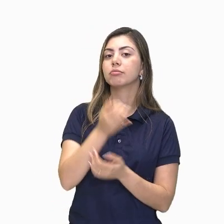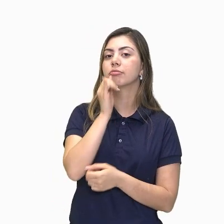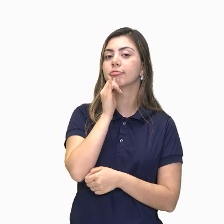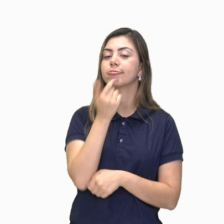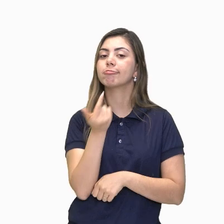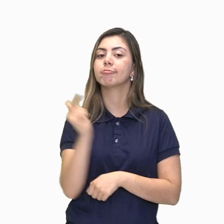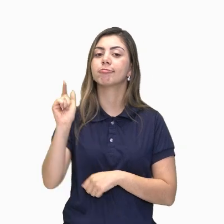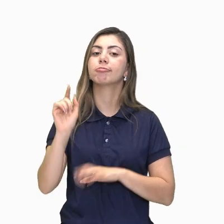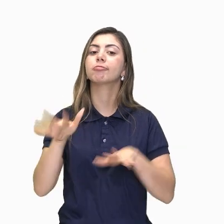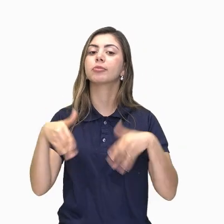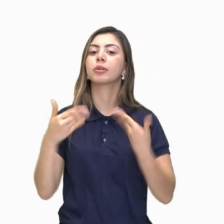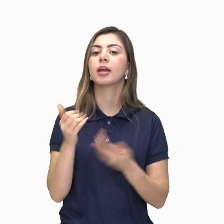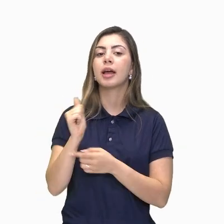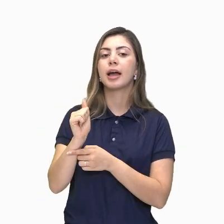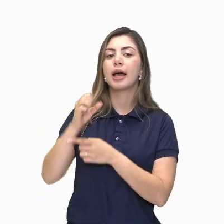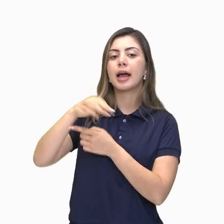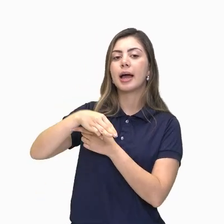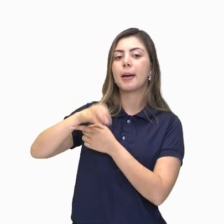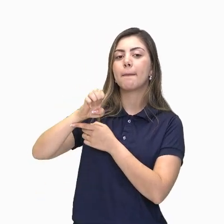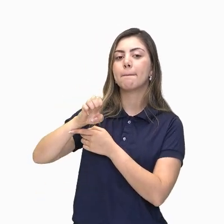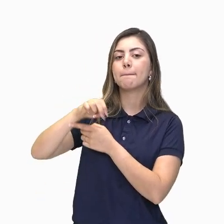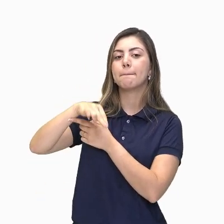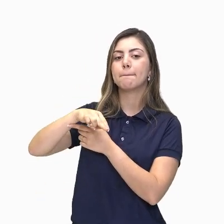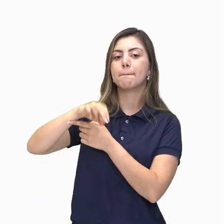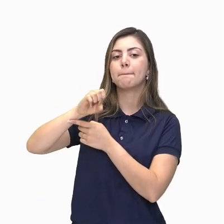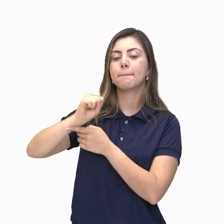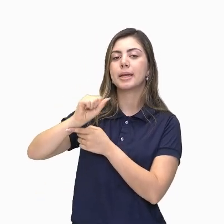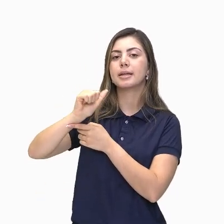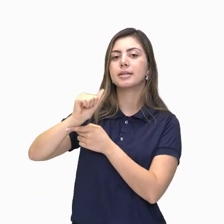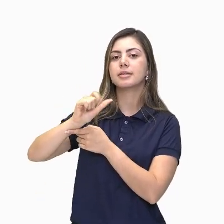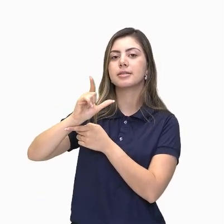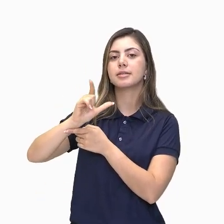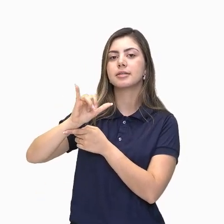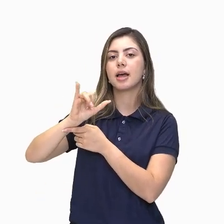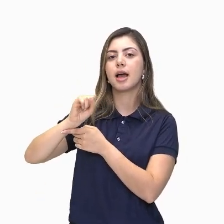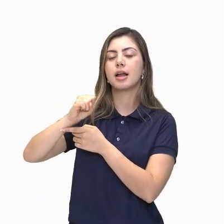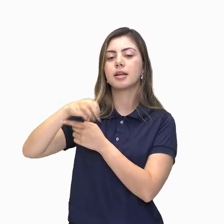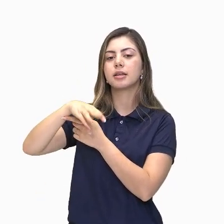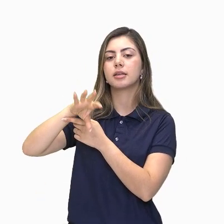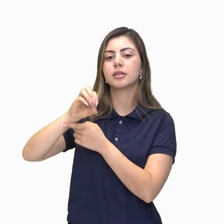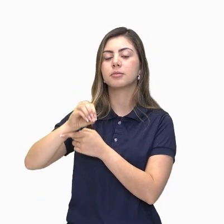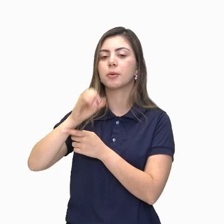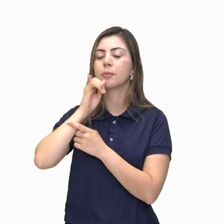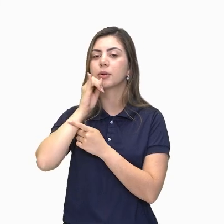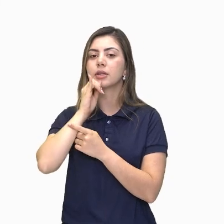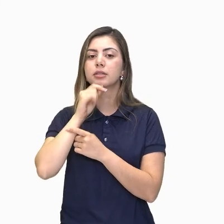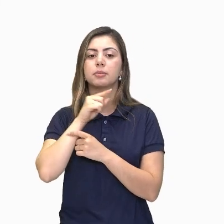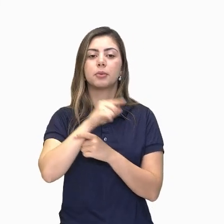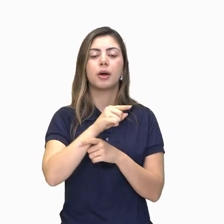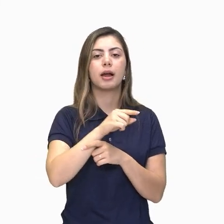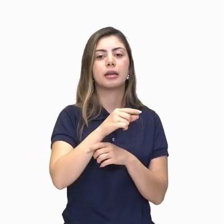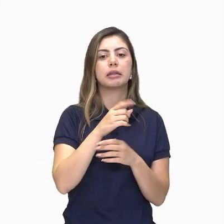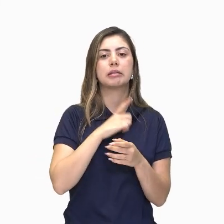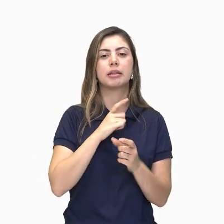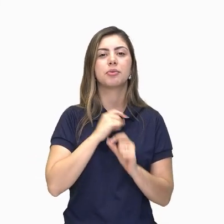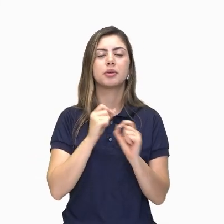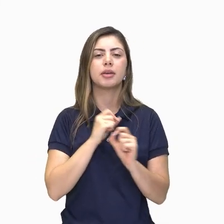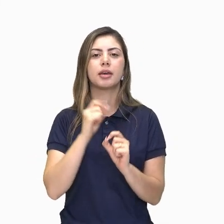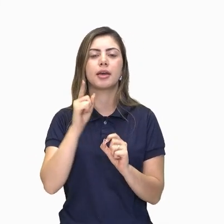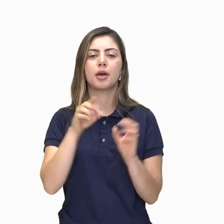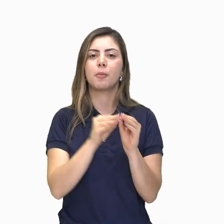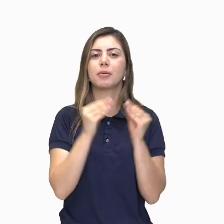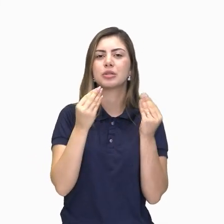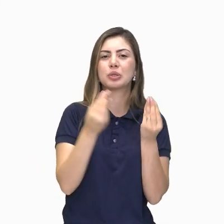é o amensalismo. É uma relação quando uma espécie libera uma substância que é tóxica e